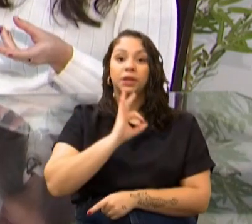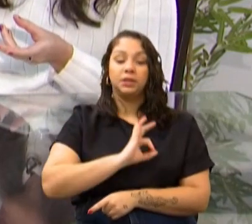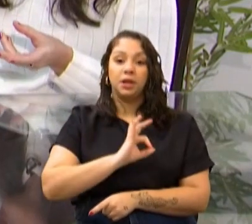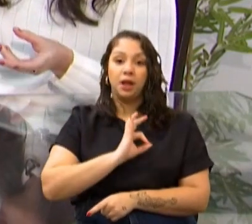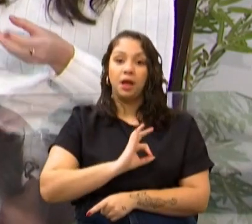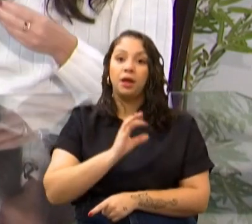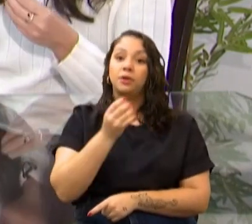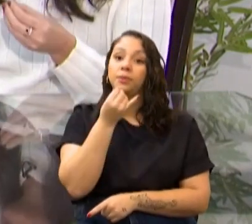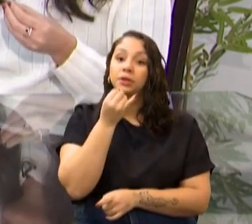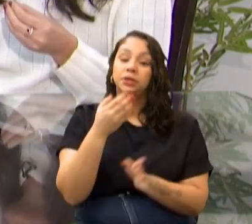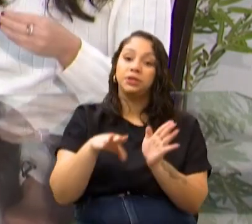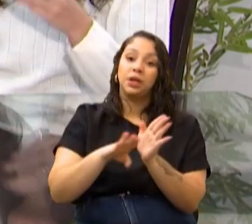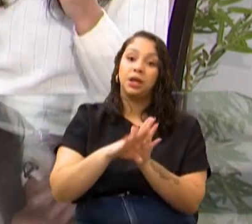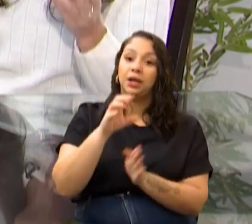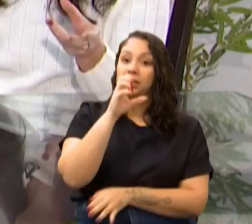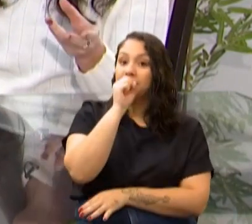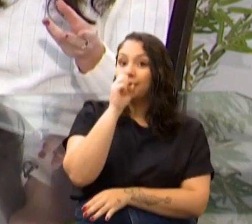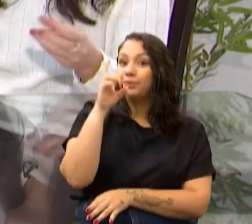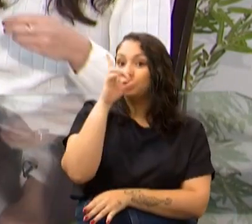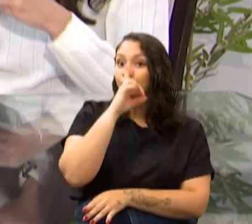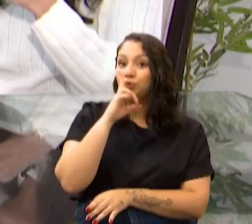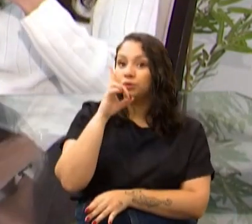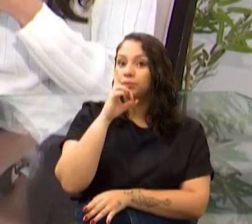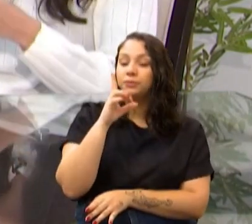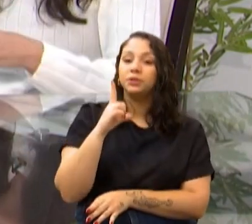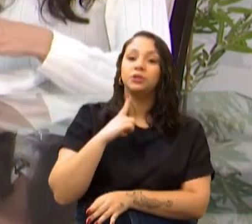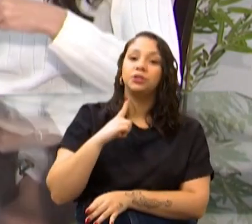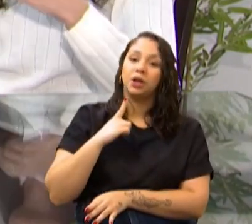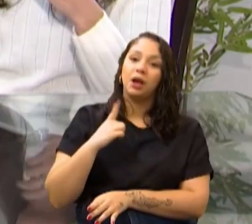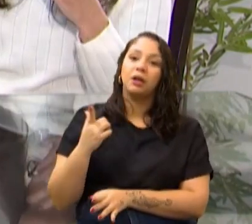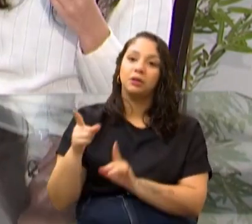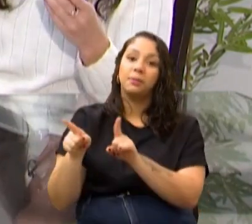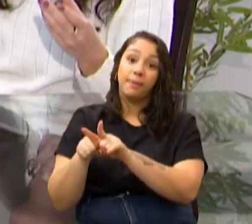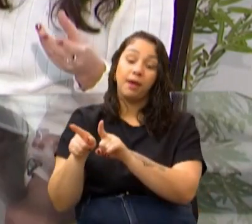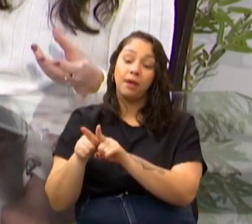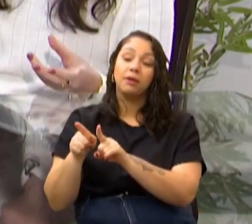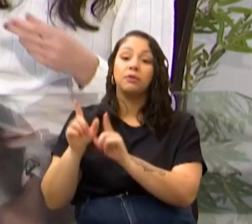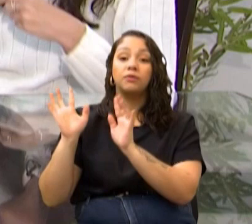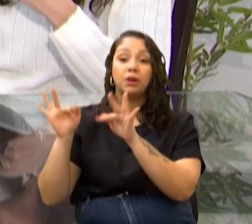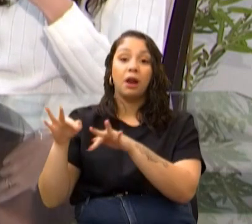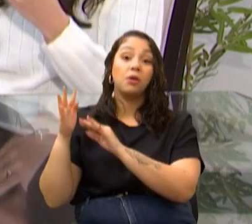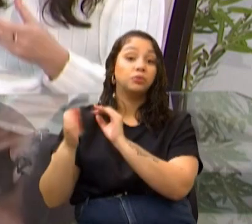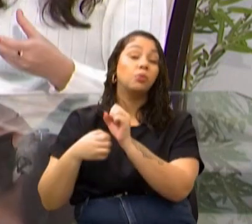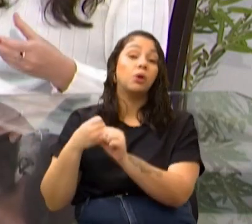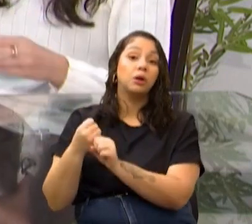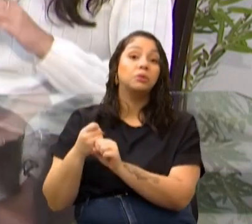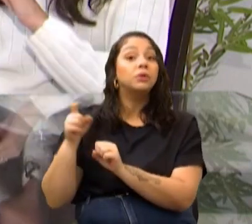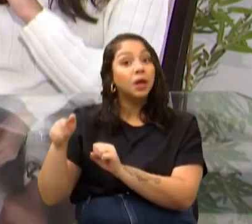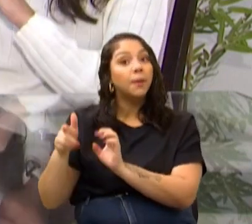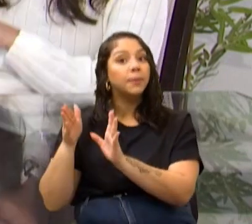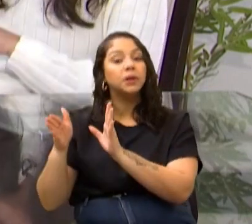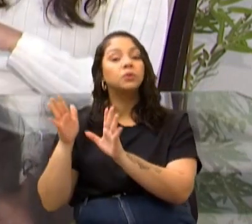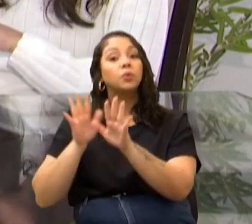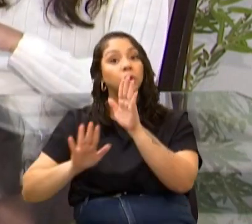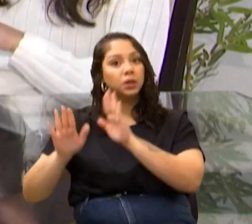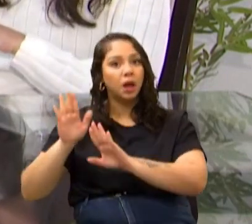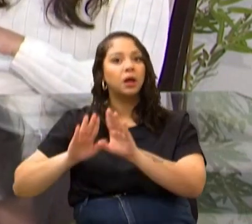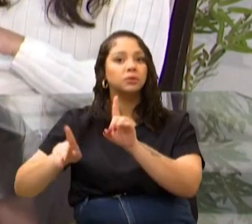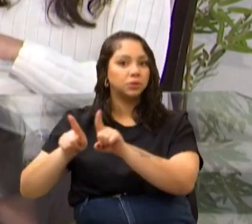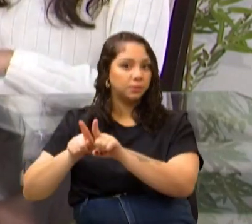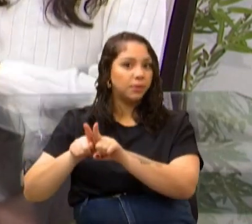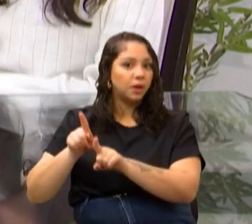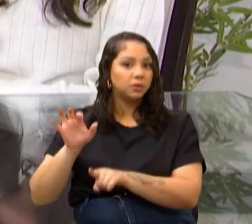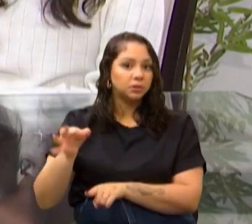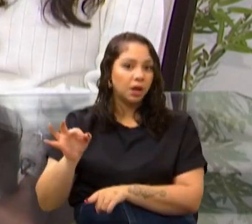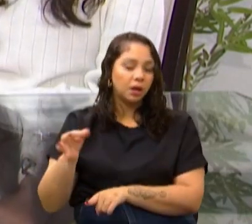13º salário. E, por exemplo, chega fim de ano, tem promoção, tem as compras de Natal, liquidações. Também tem que tomar